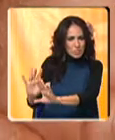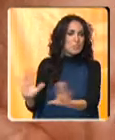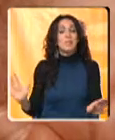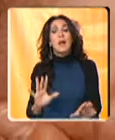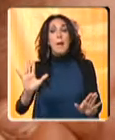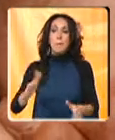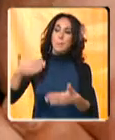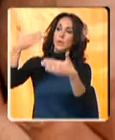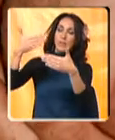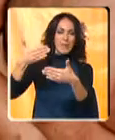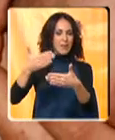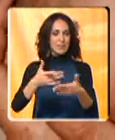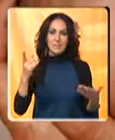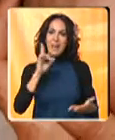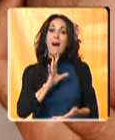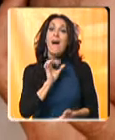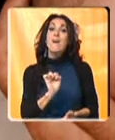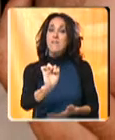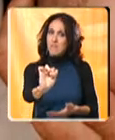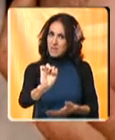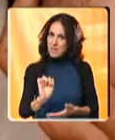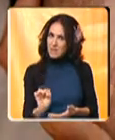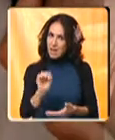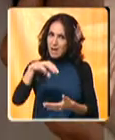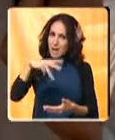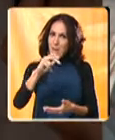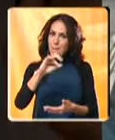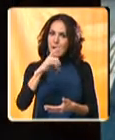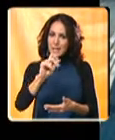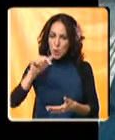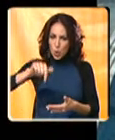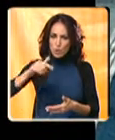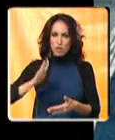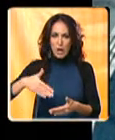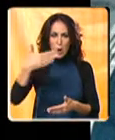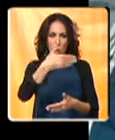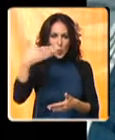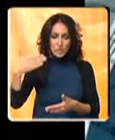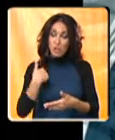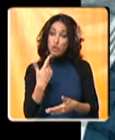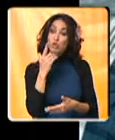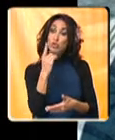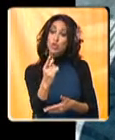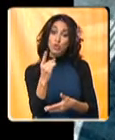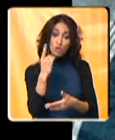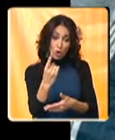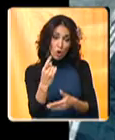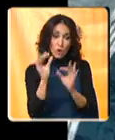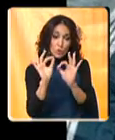A sua prioridade sempre foi Maria, a sua filha atualmente com 11 anos, mas de quem cuida sozinho desde